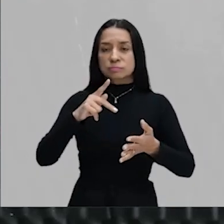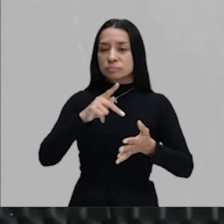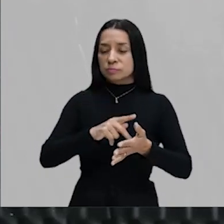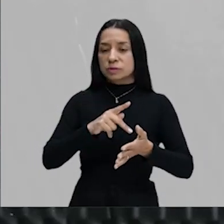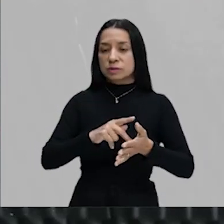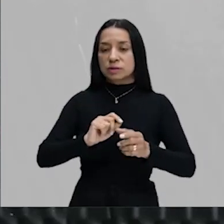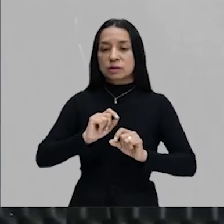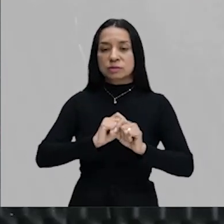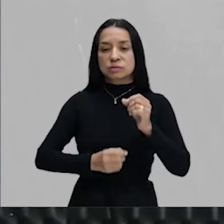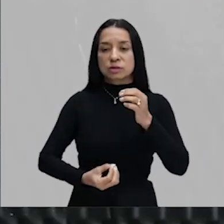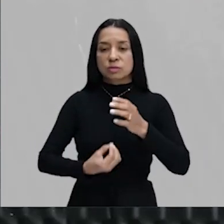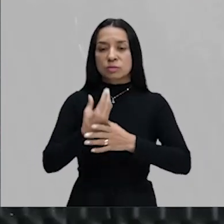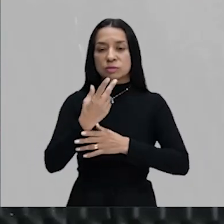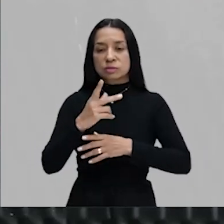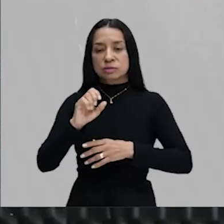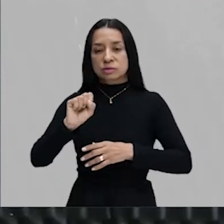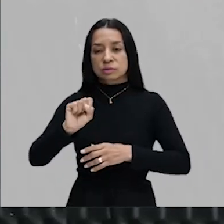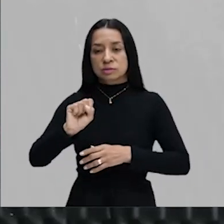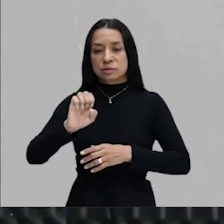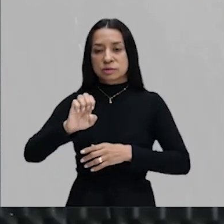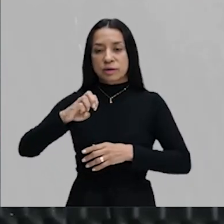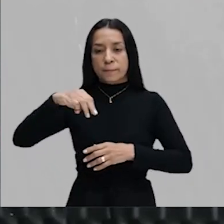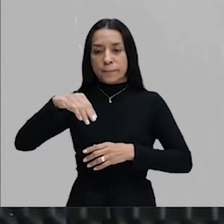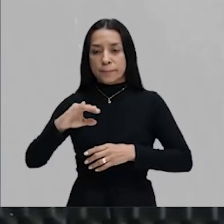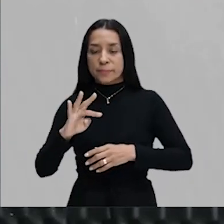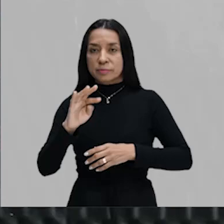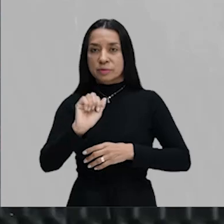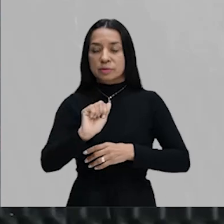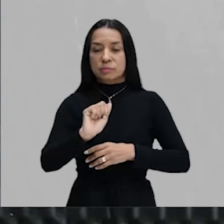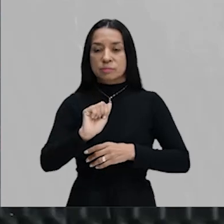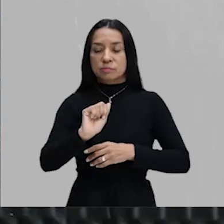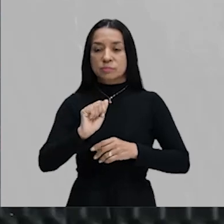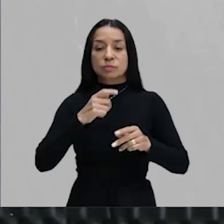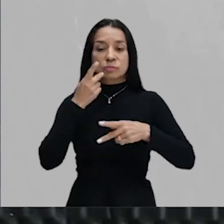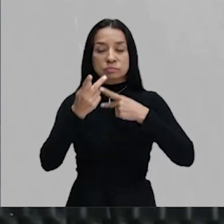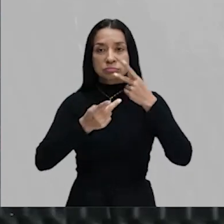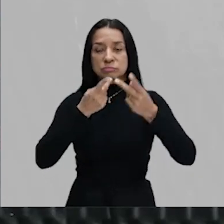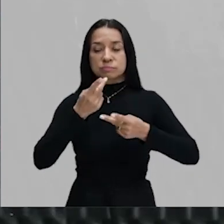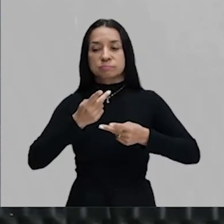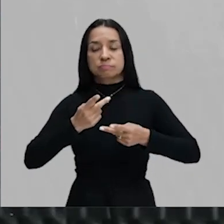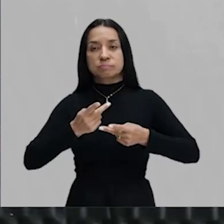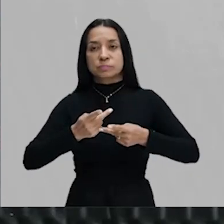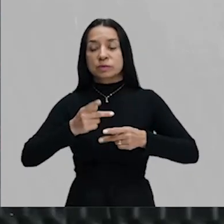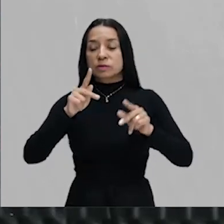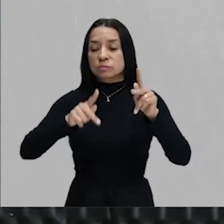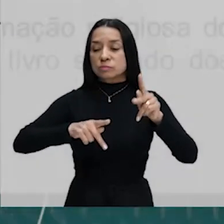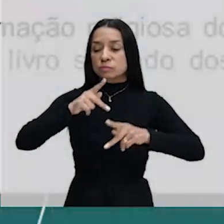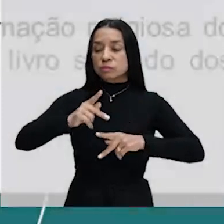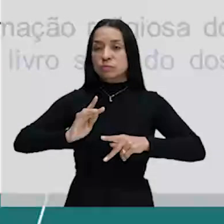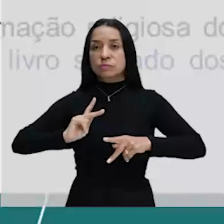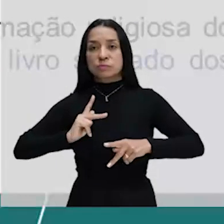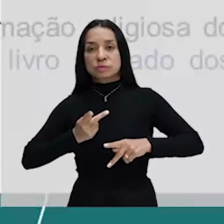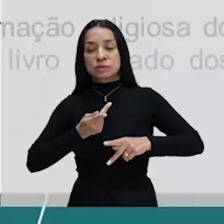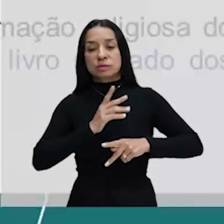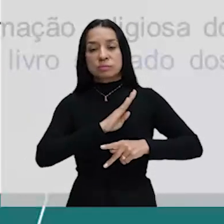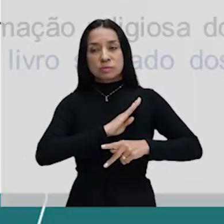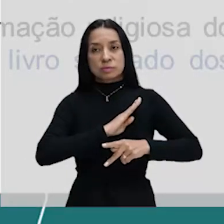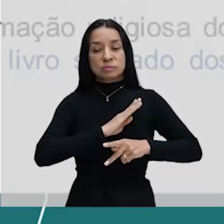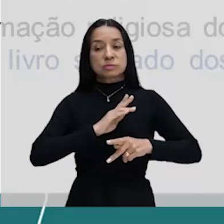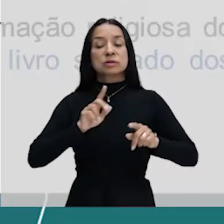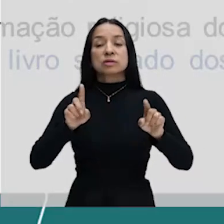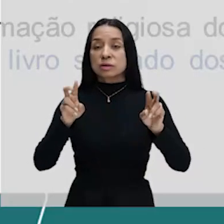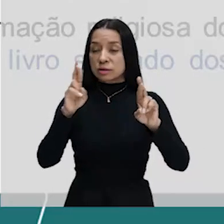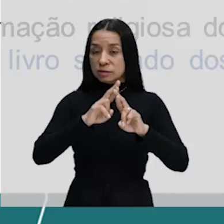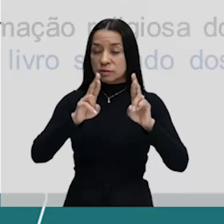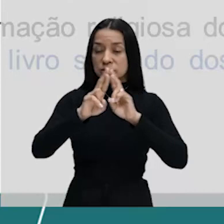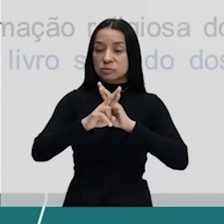semita. Quando você fala dos povos hebreus, você está falando de povos de origem semita,